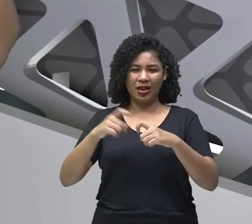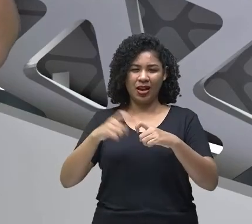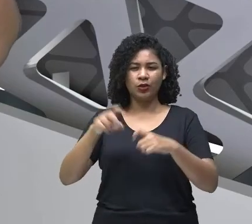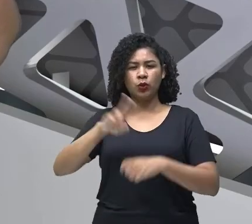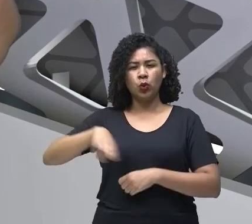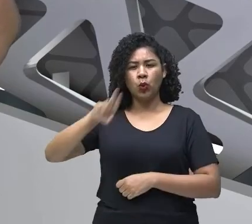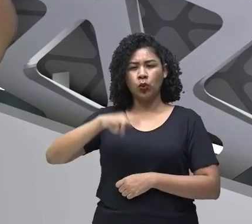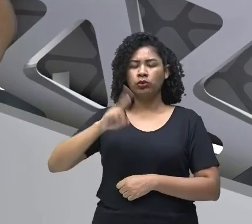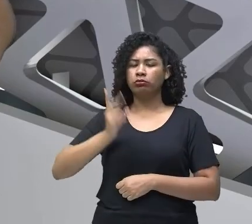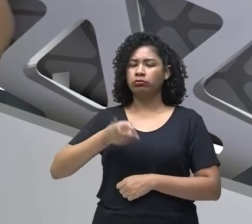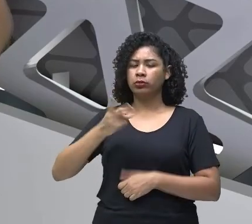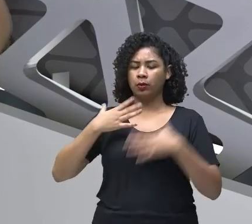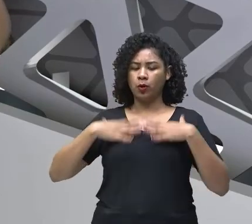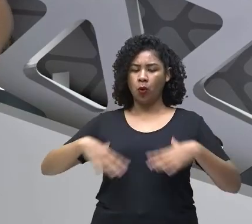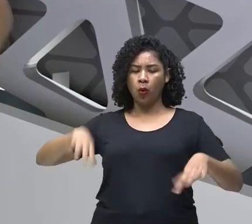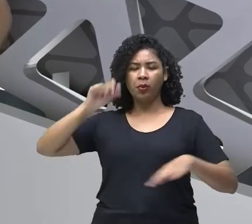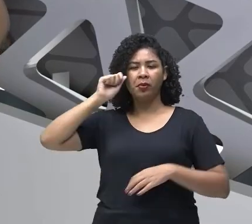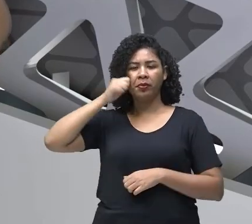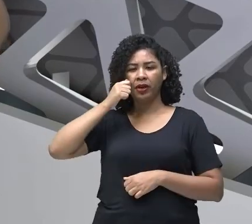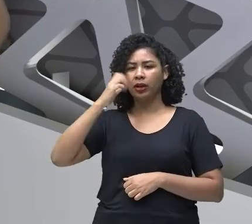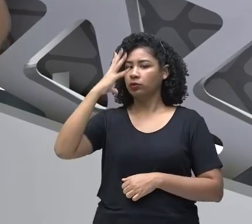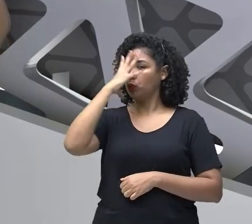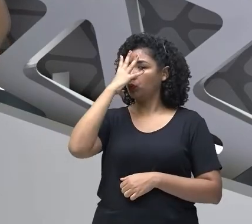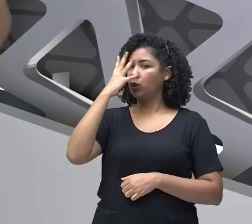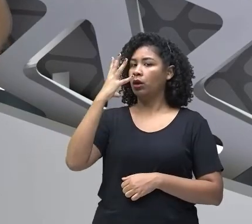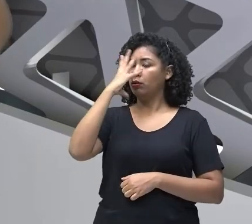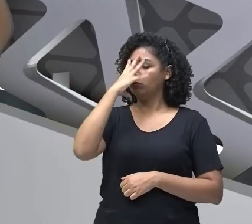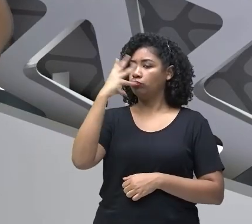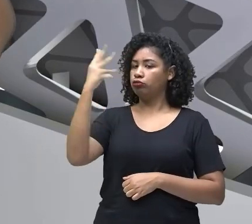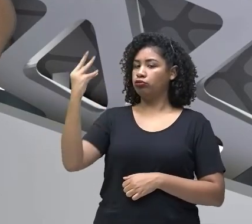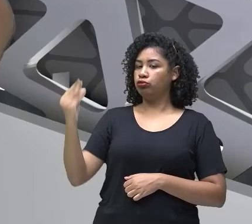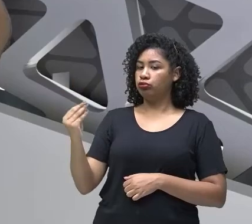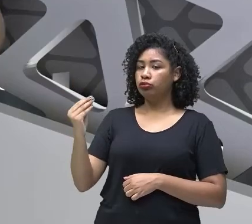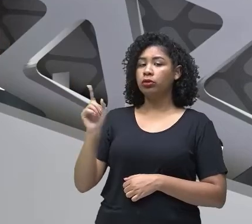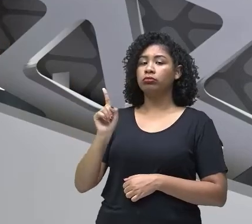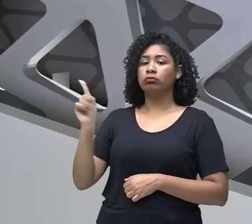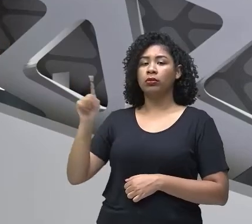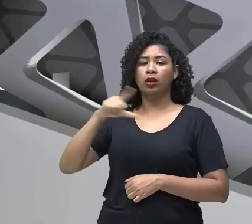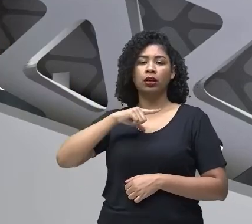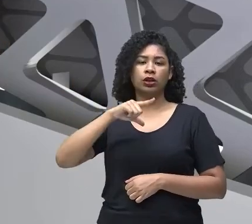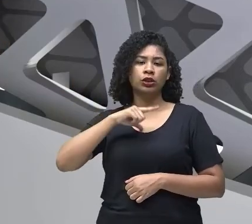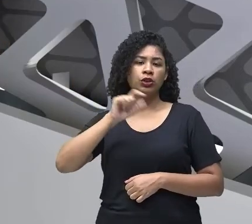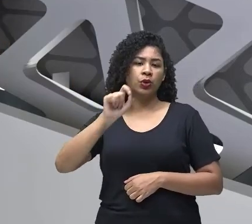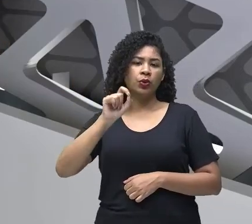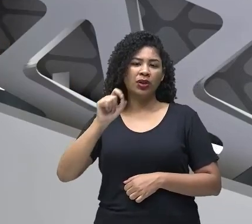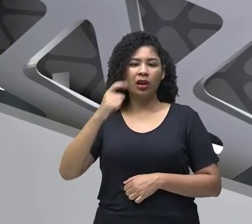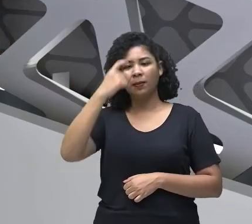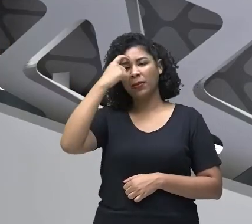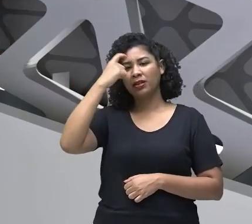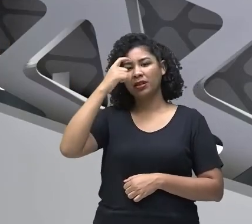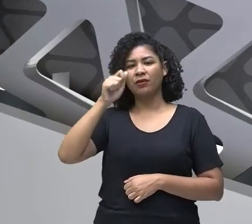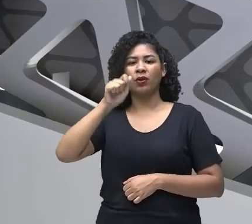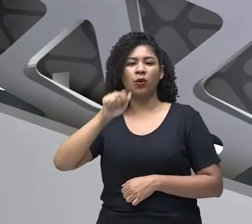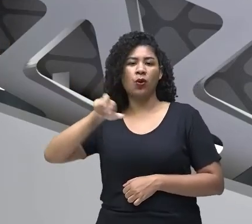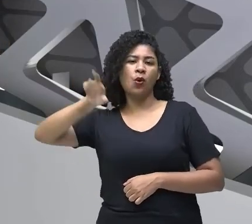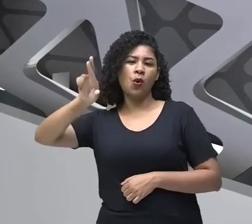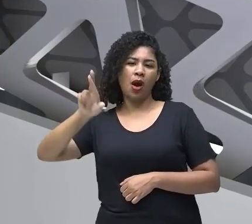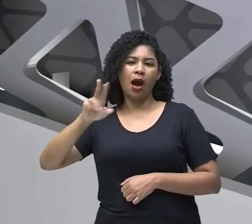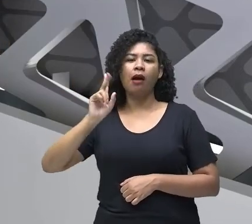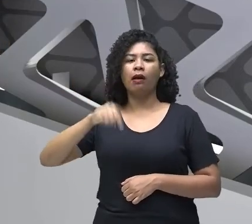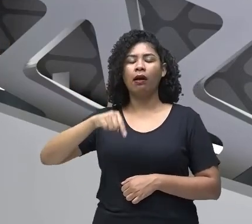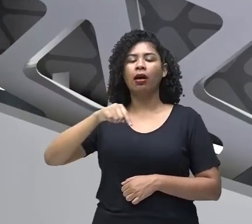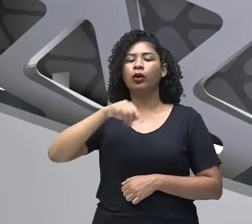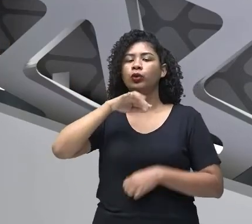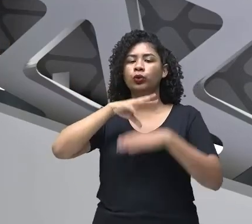máscara com um bico, porque eles achavam que essa doença era passada por algum ar envenenado. E nessa